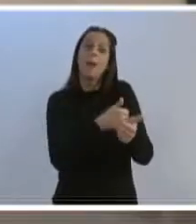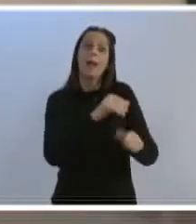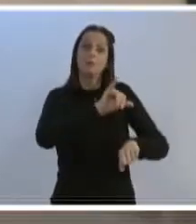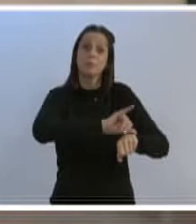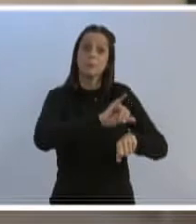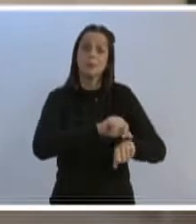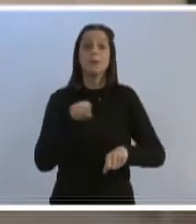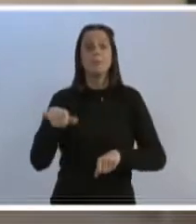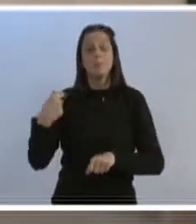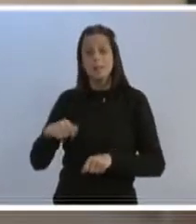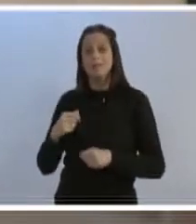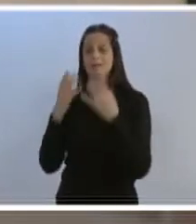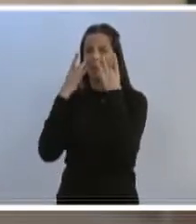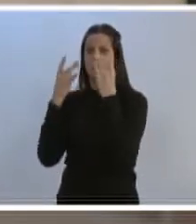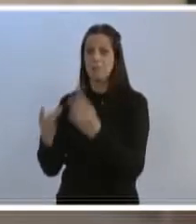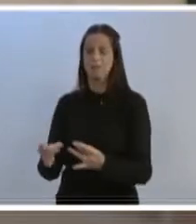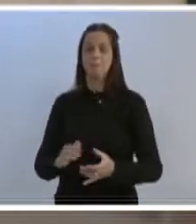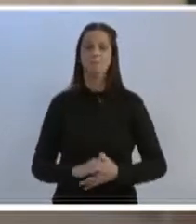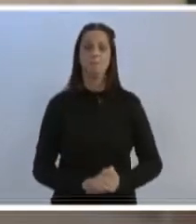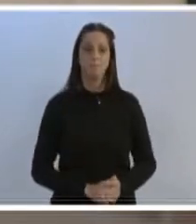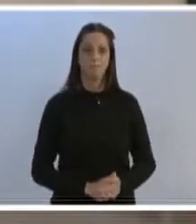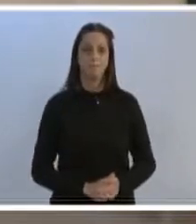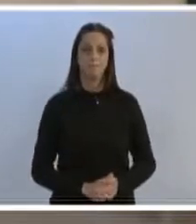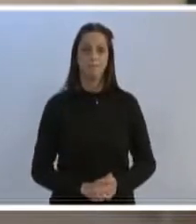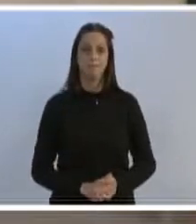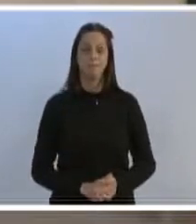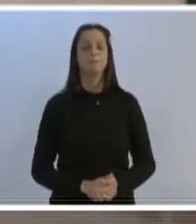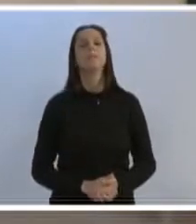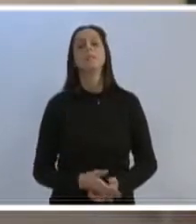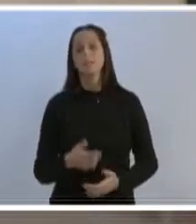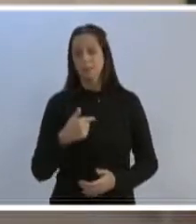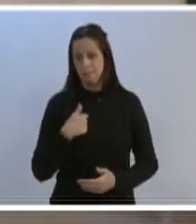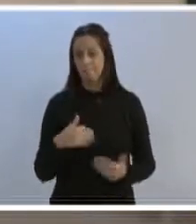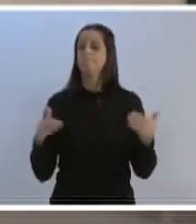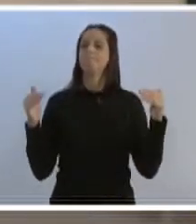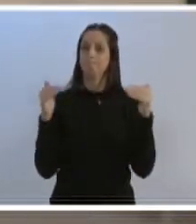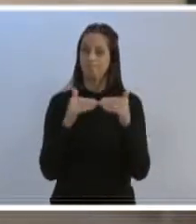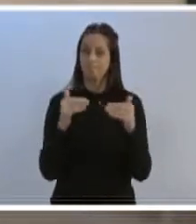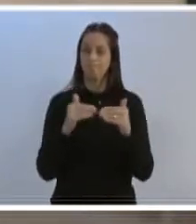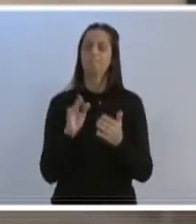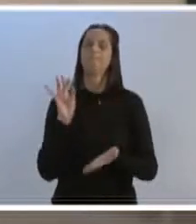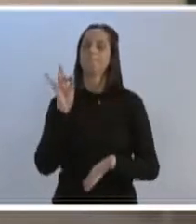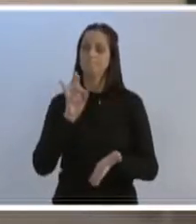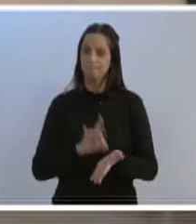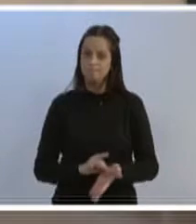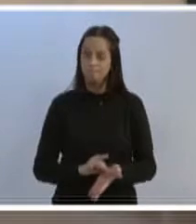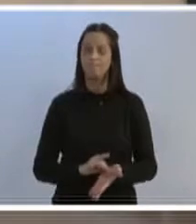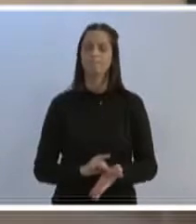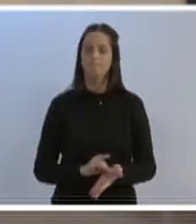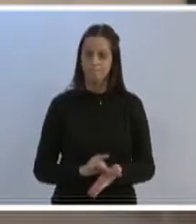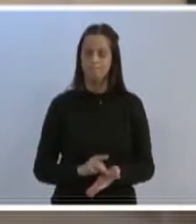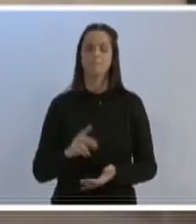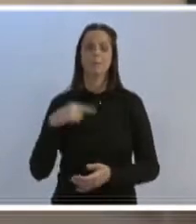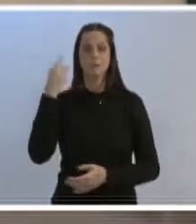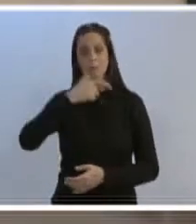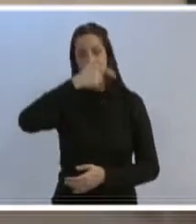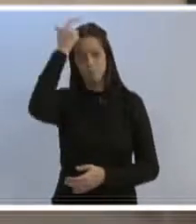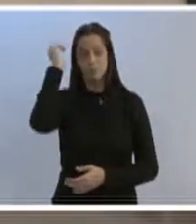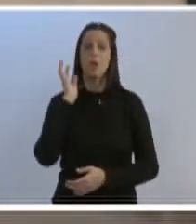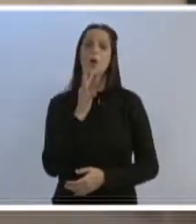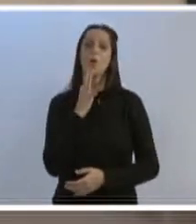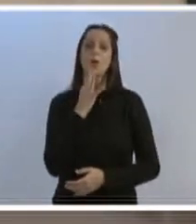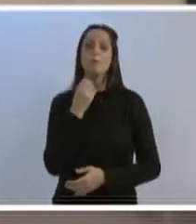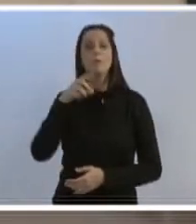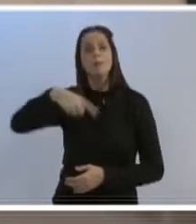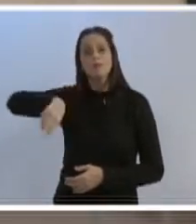jovem não gostaria de passar e só também fazer coro com isso também tem uma presença grande ali na comunidade de boa vista e desde a primeira semana